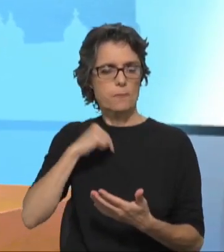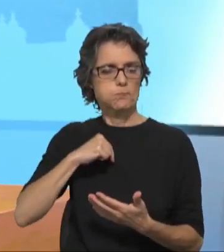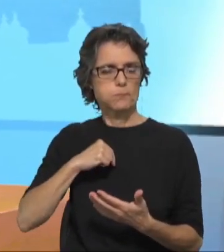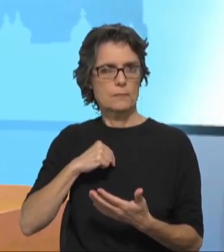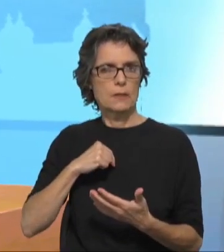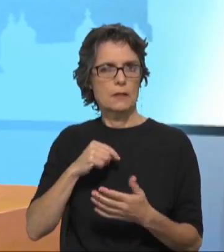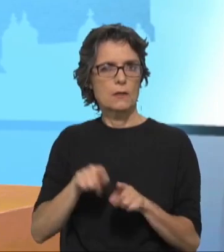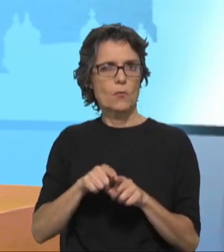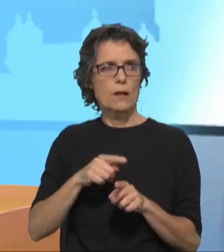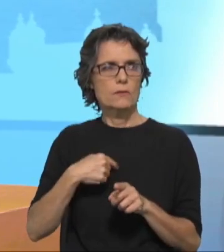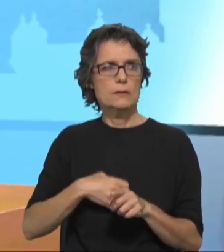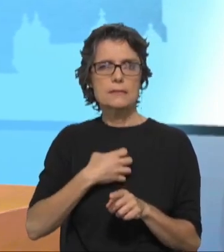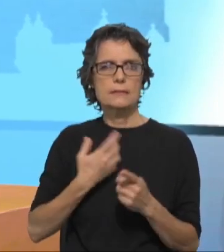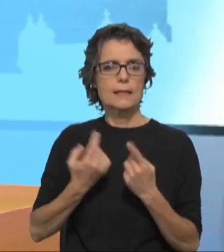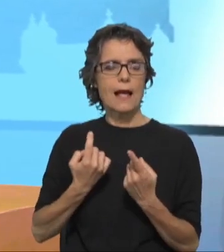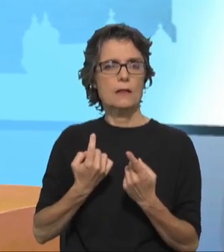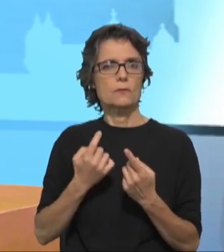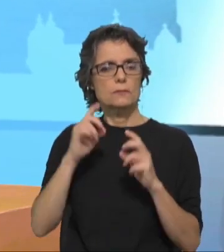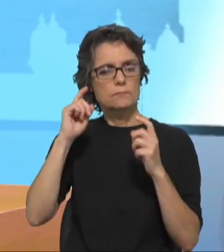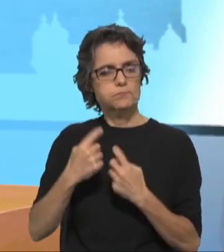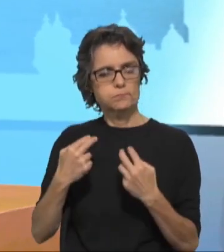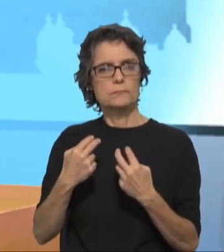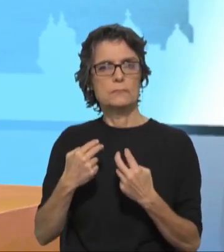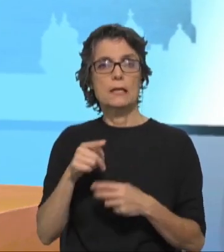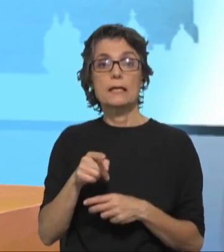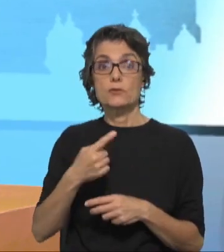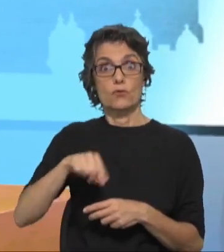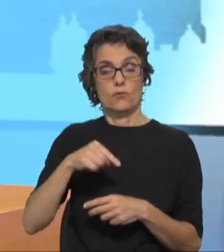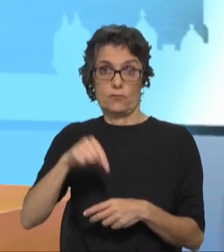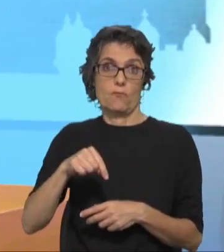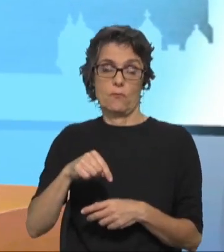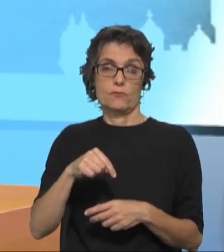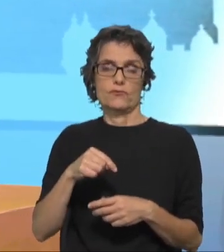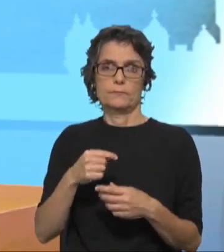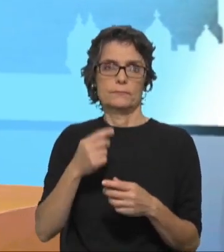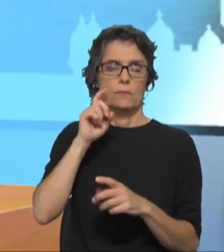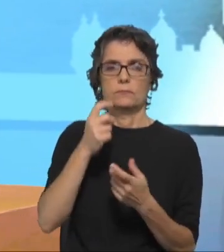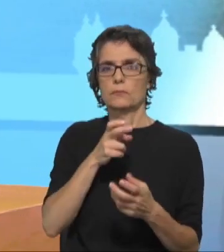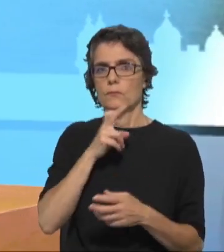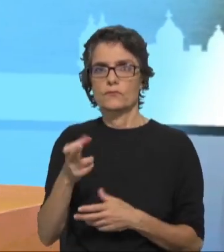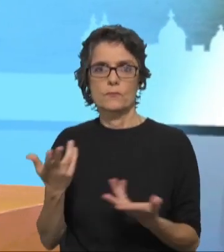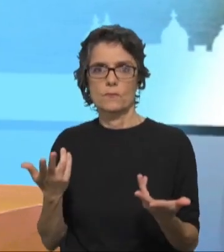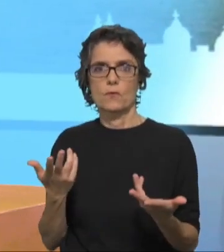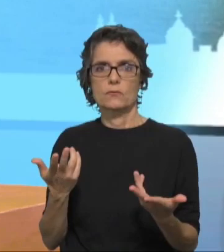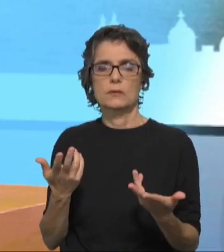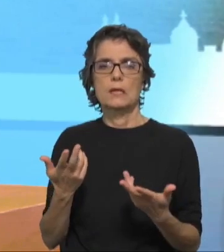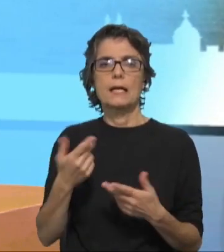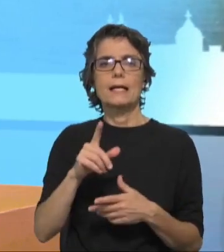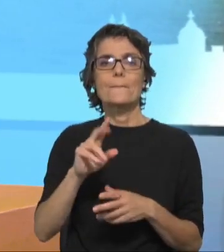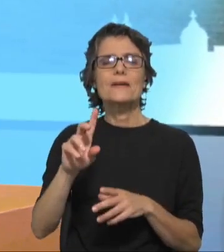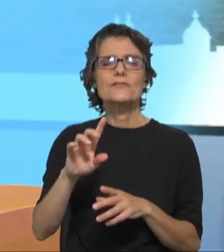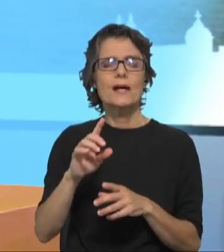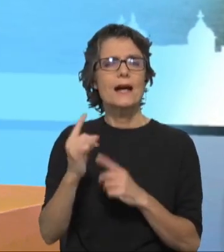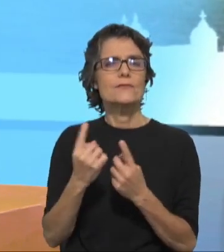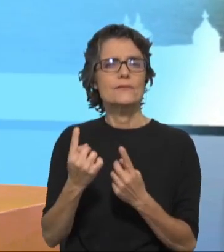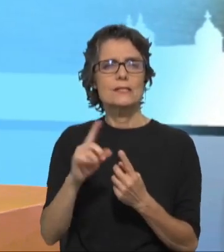questões e a partir de questões, e nós hoje cada vez mais estamos formatados para dar respostas e não estamos muitas vezes preparados ou não temos ferramentas